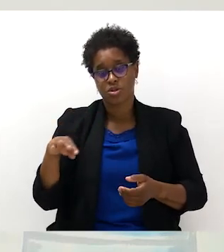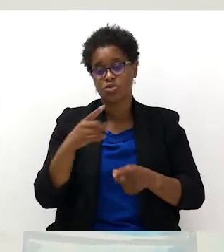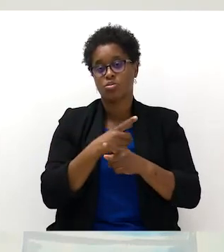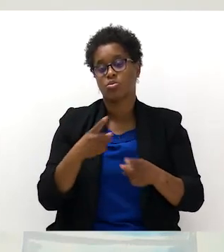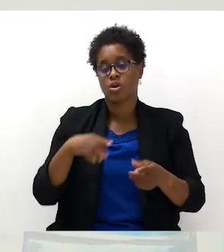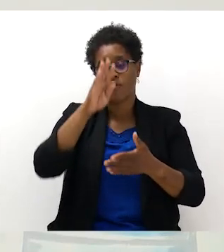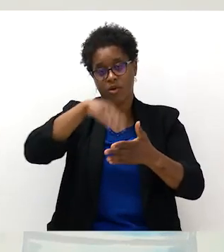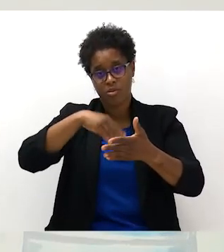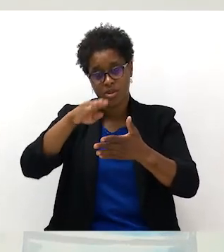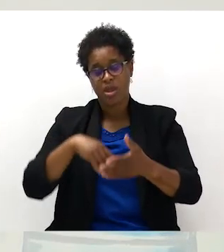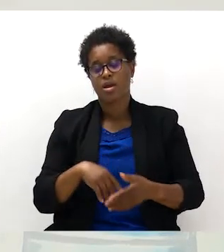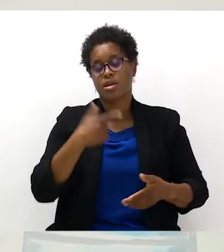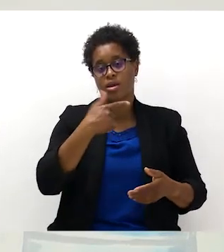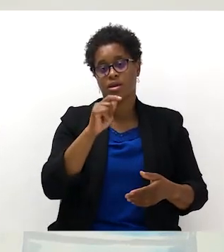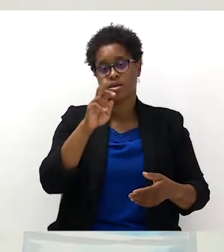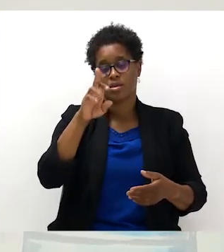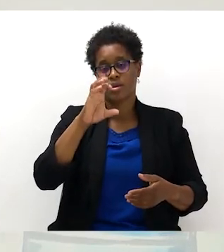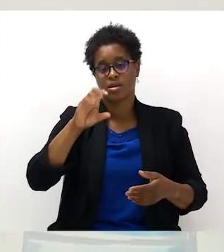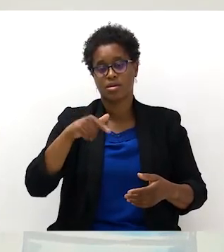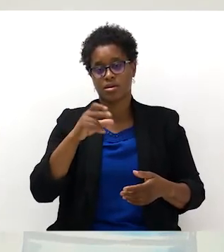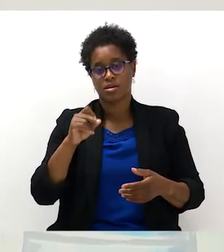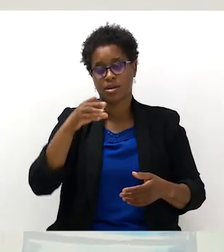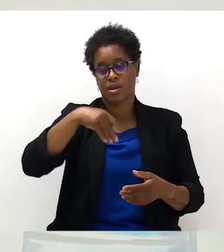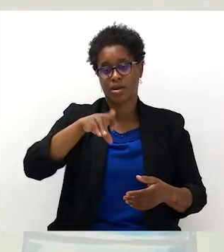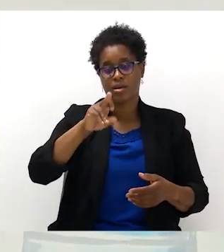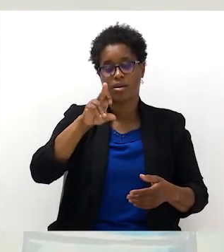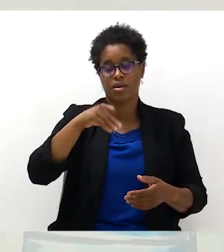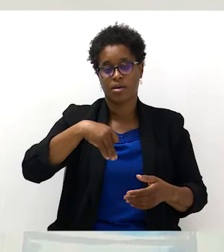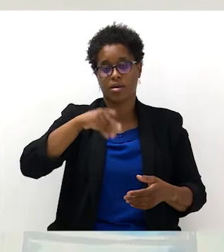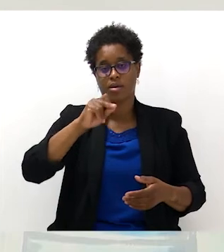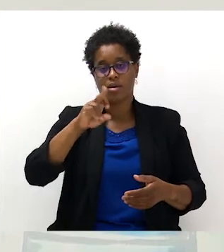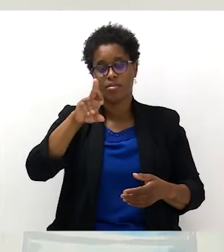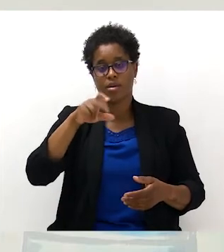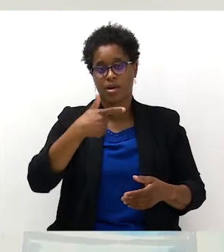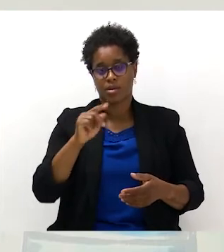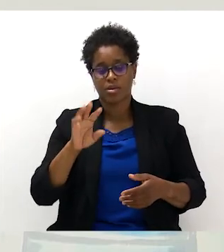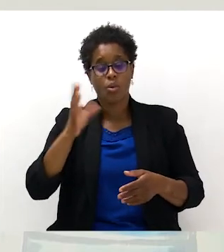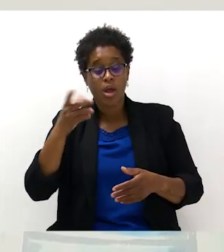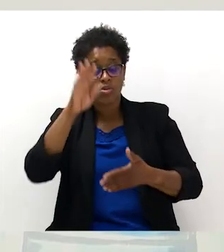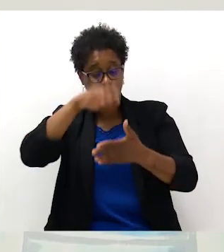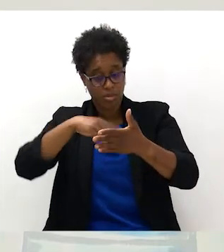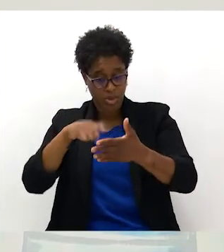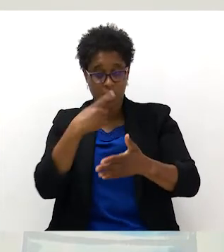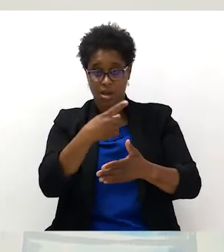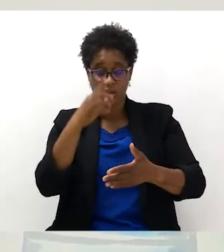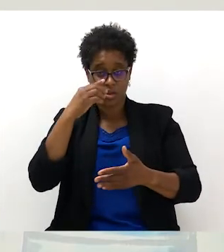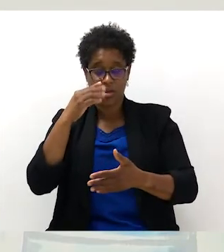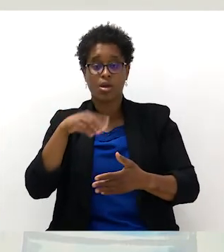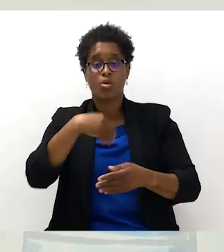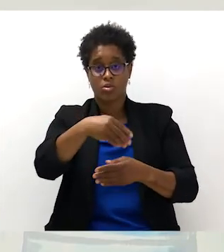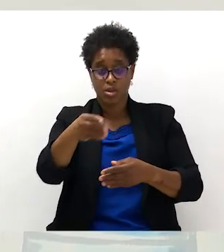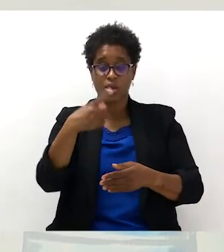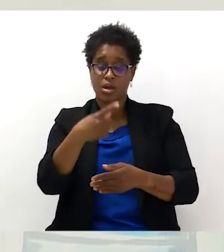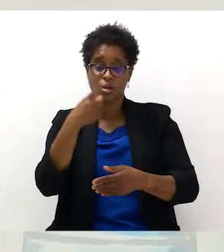vão pintar a terça parte. Ao pintar, cada menino, ao distribuir os